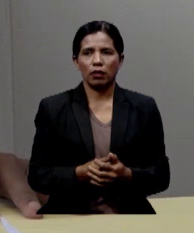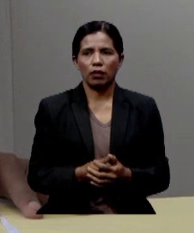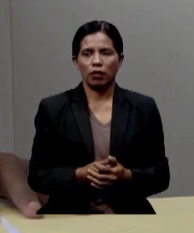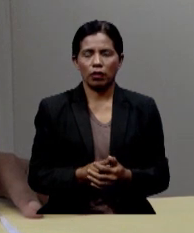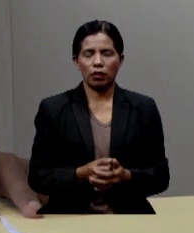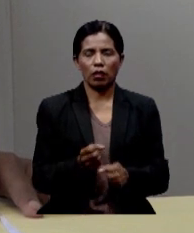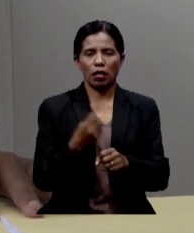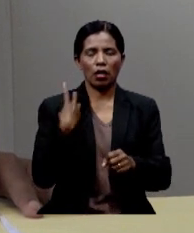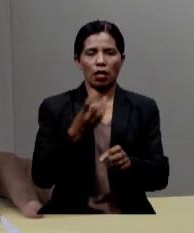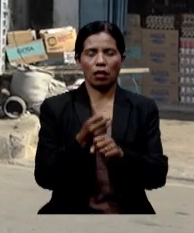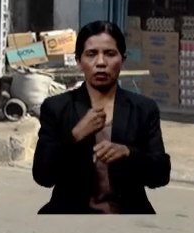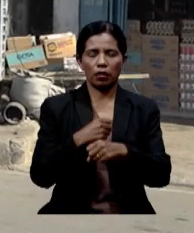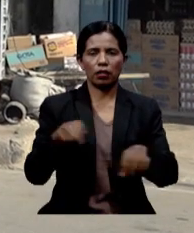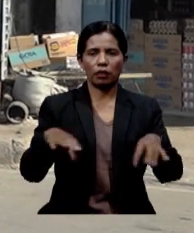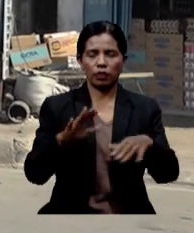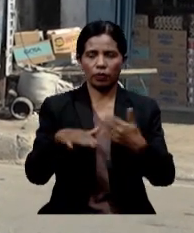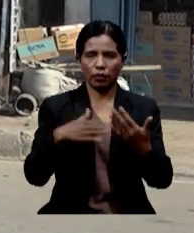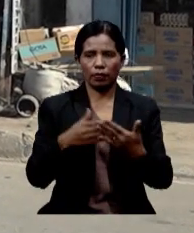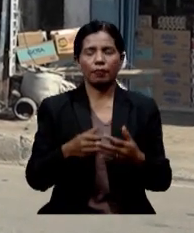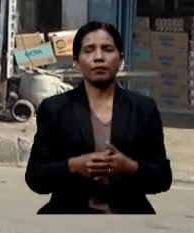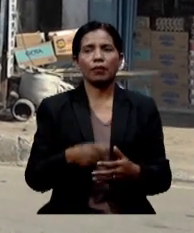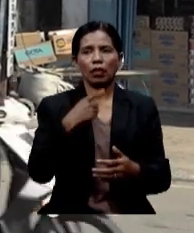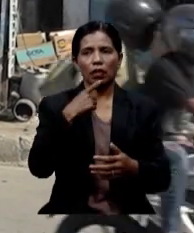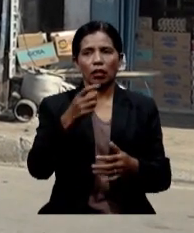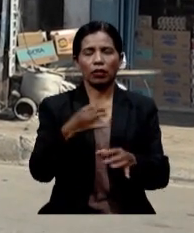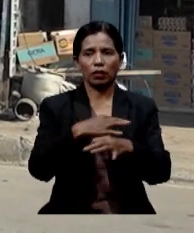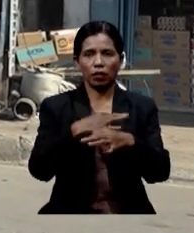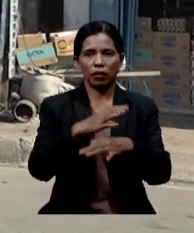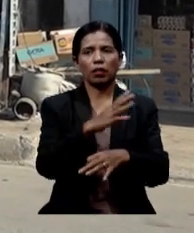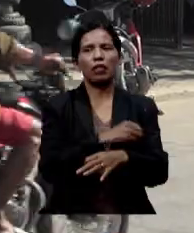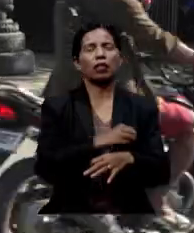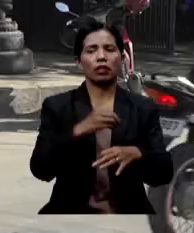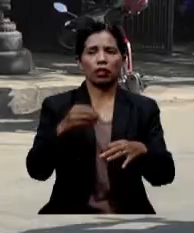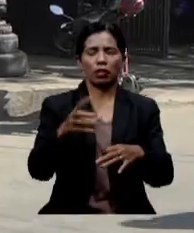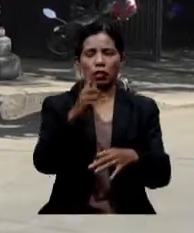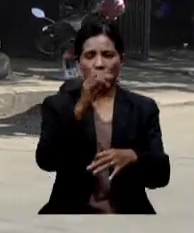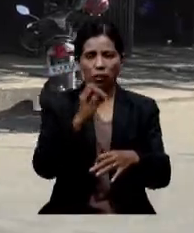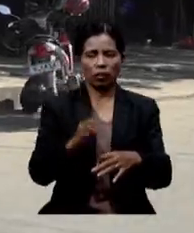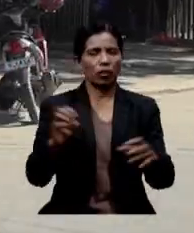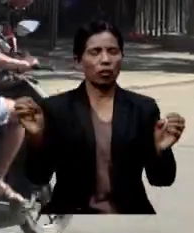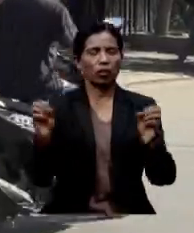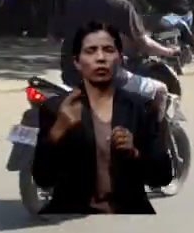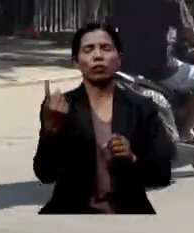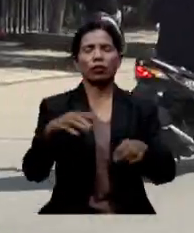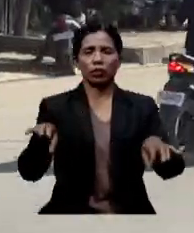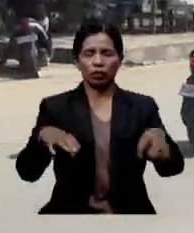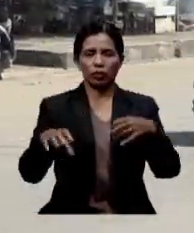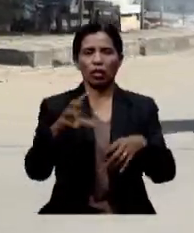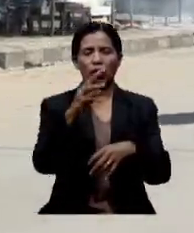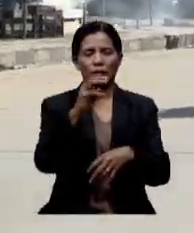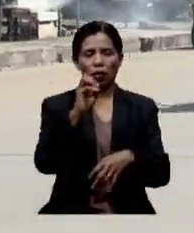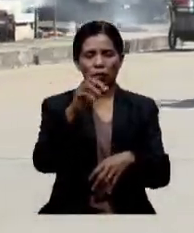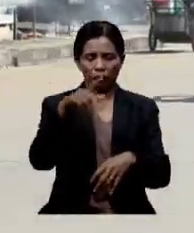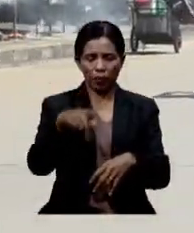fortificar livre de serviços ser neutro. Lino hatutang atu hadia imazen capital dili la osdet serviço obras públicas